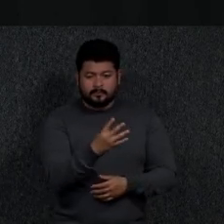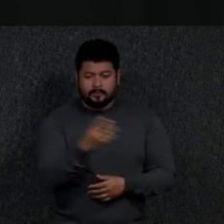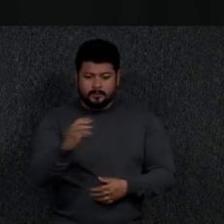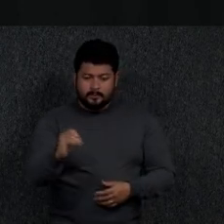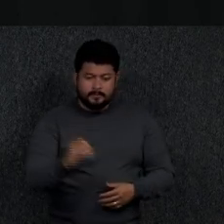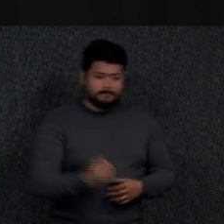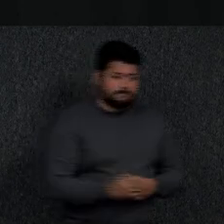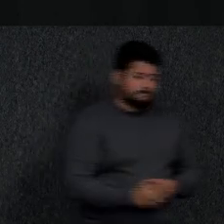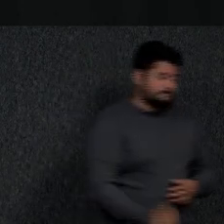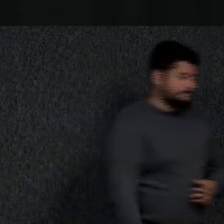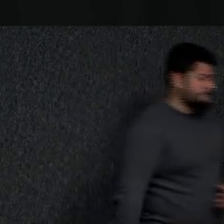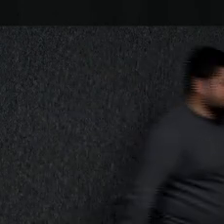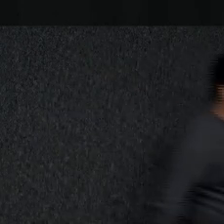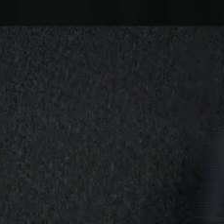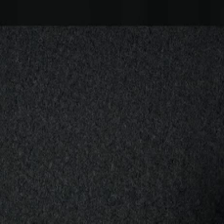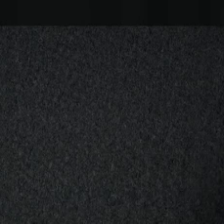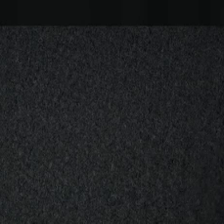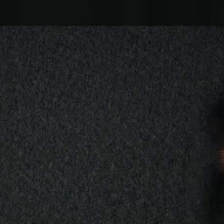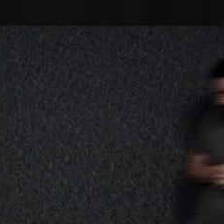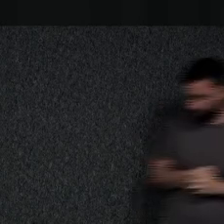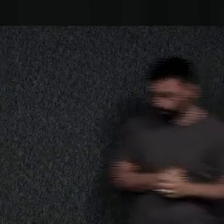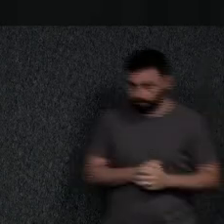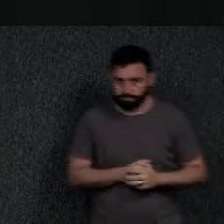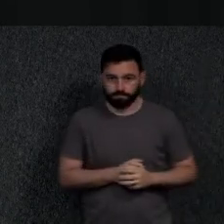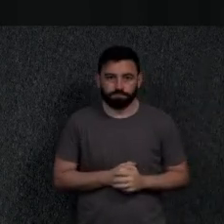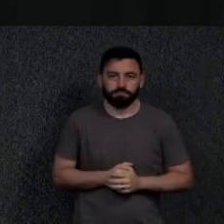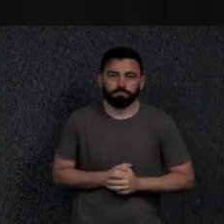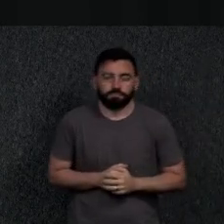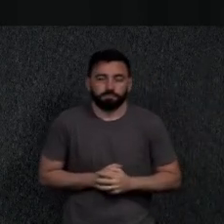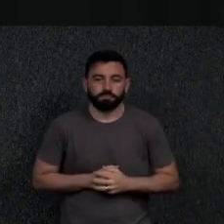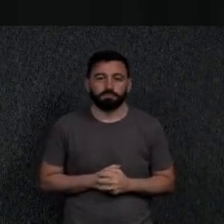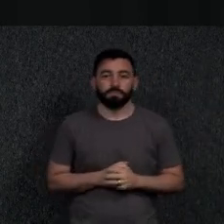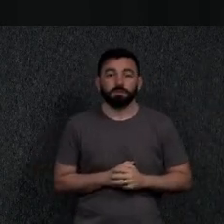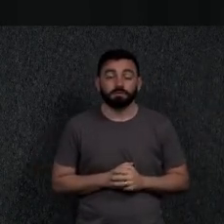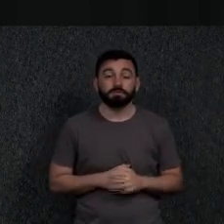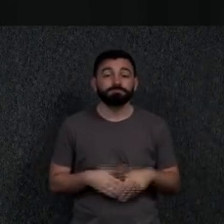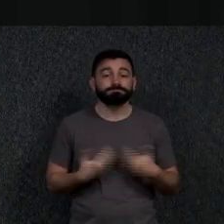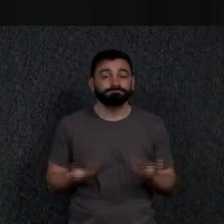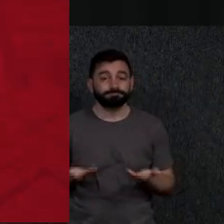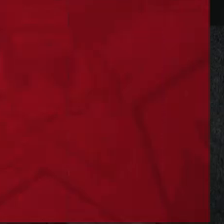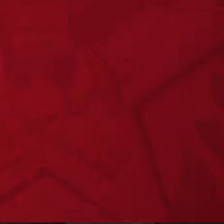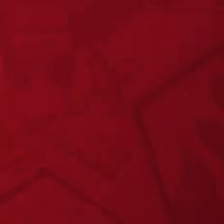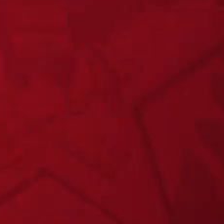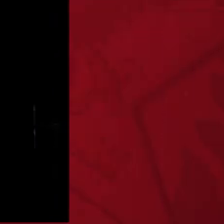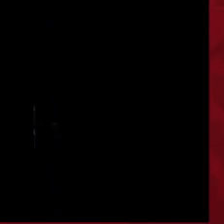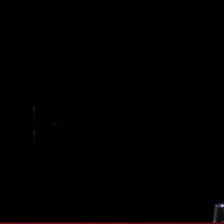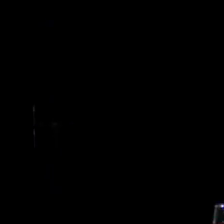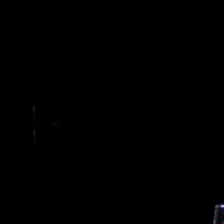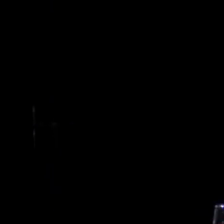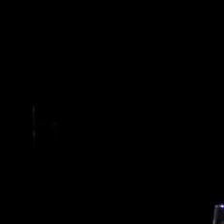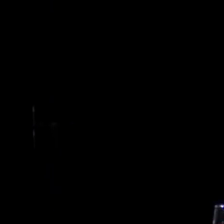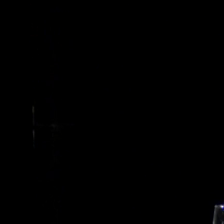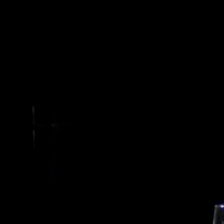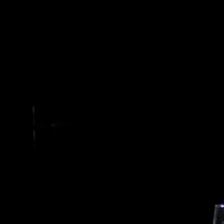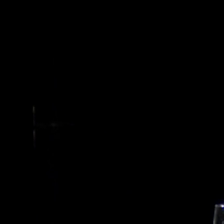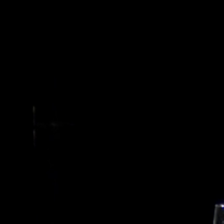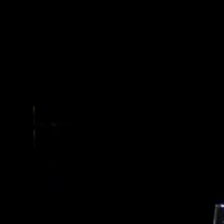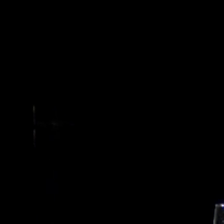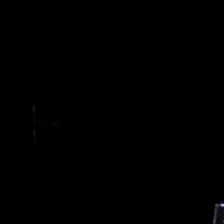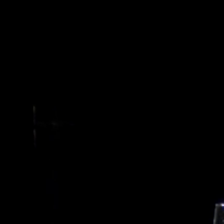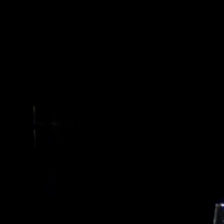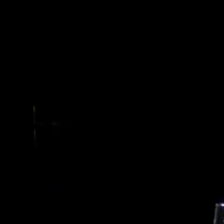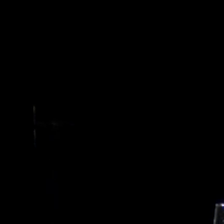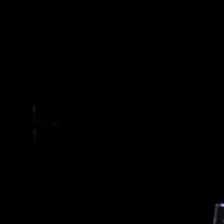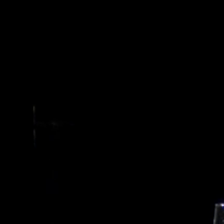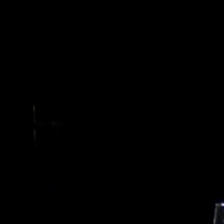indústrias ligadas à mineração de carvão, sem a emissão de gases do efeito estufa. O presidente da ASIC, a